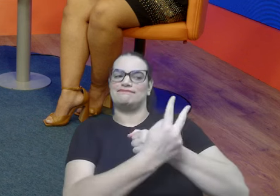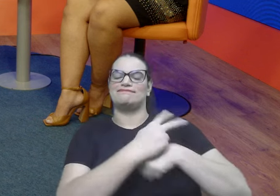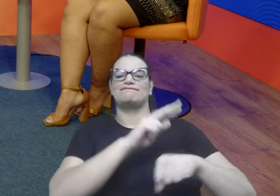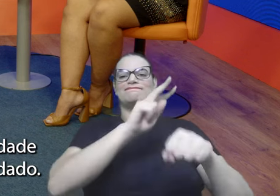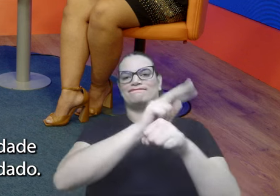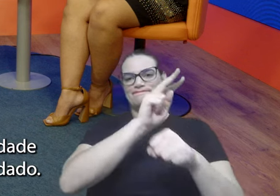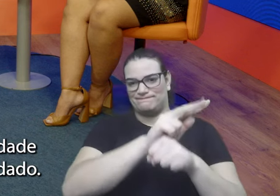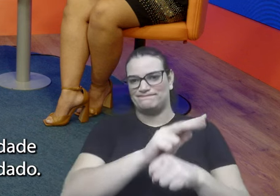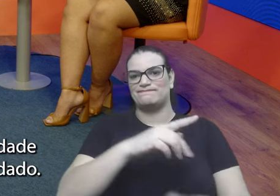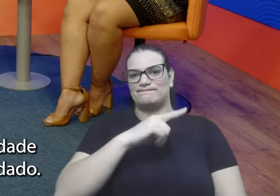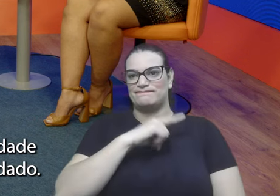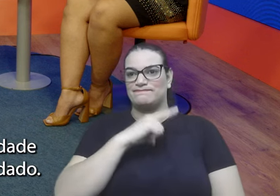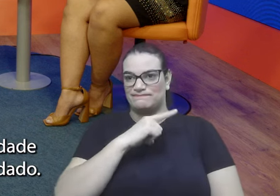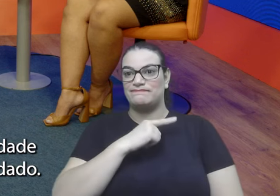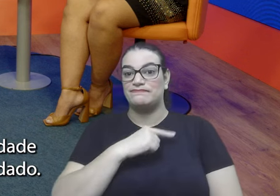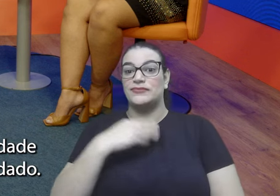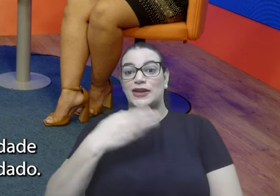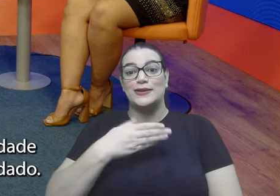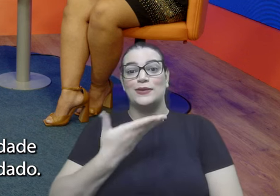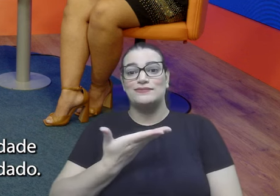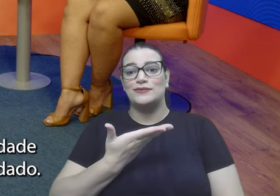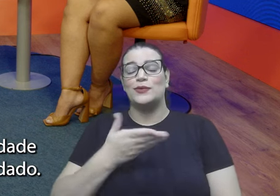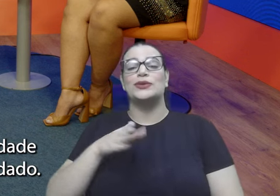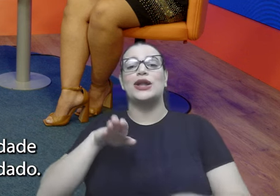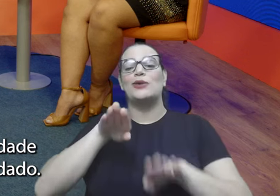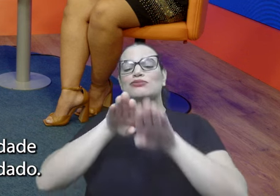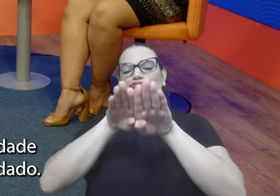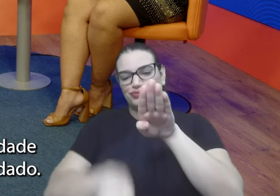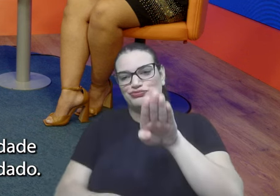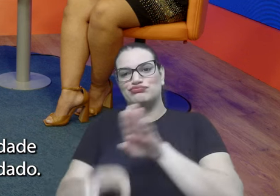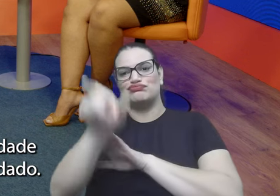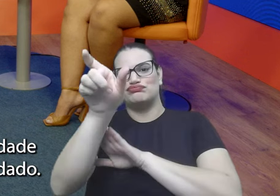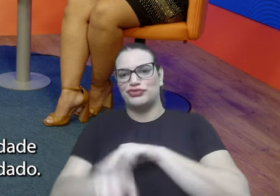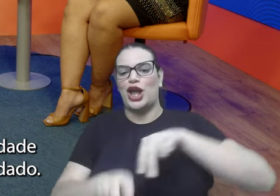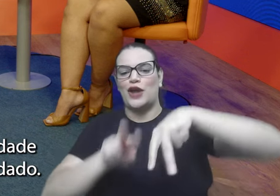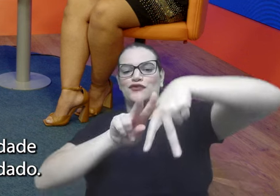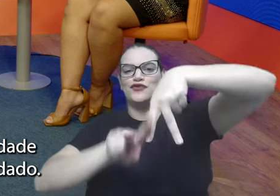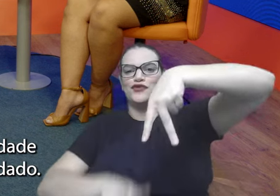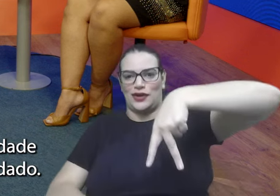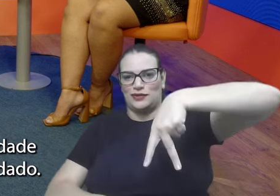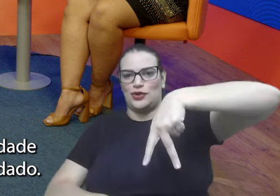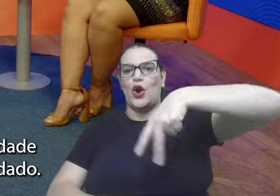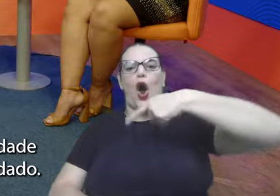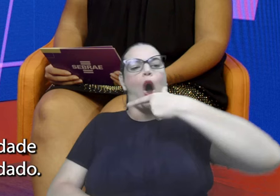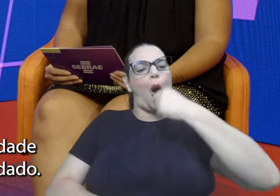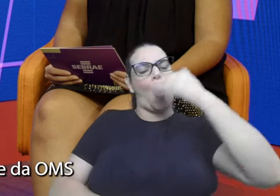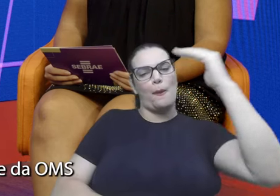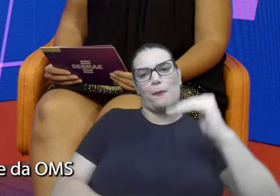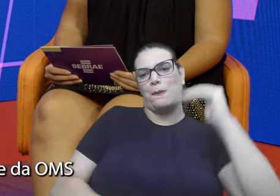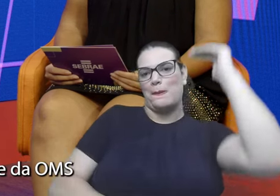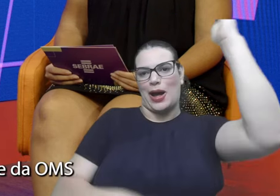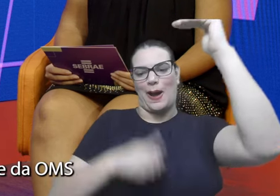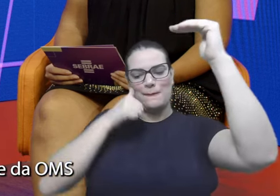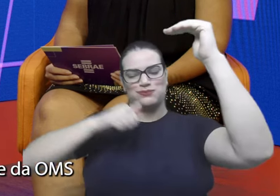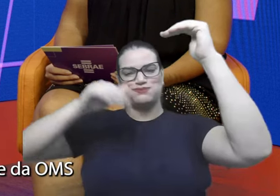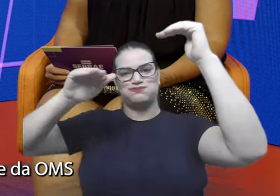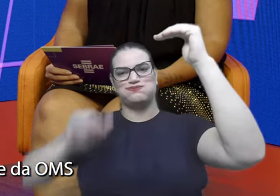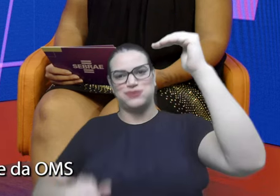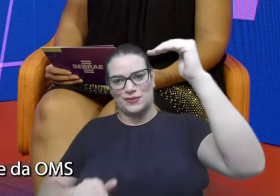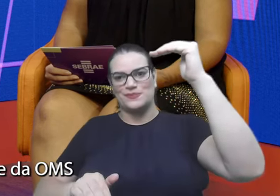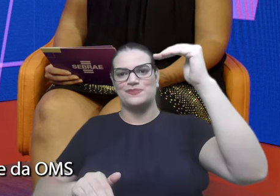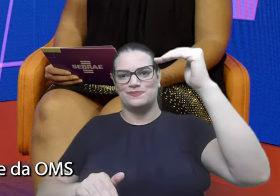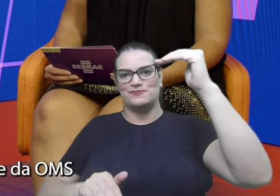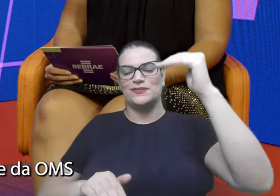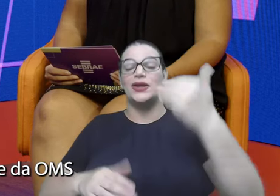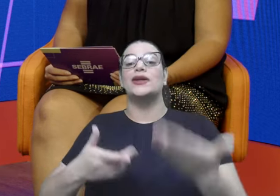exatamente então a questão é a desigualdade de gênero com relação ao cuidado né Eh tem um estudo muito interessante